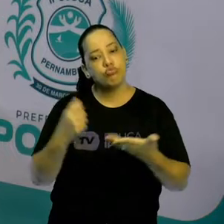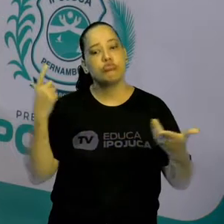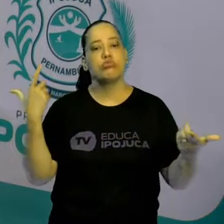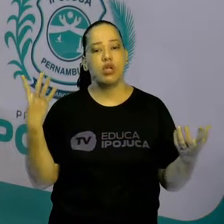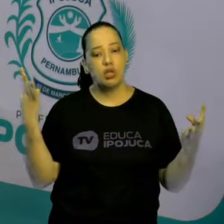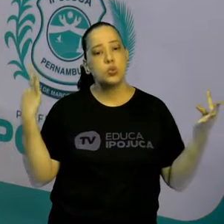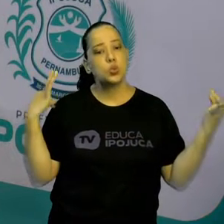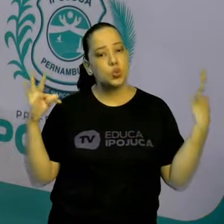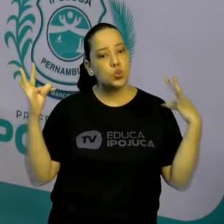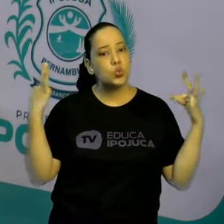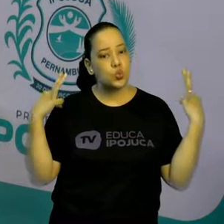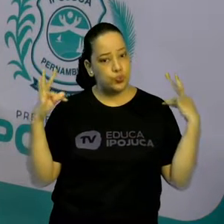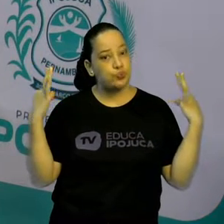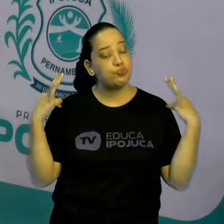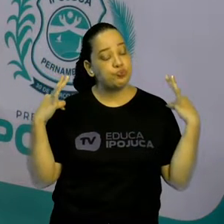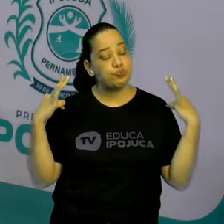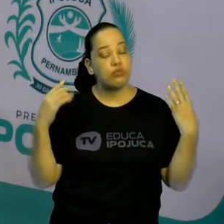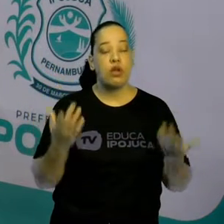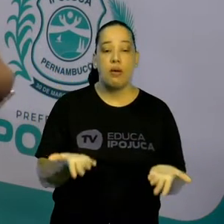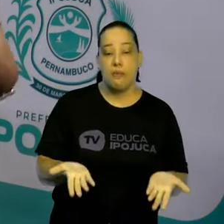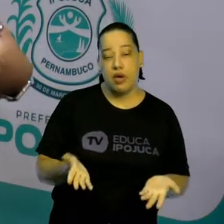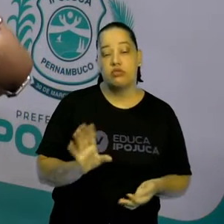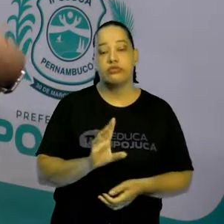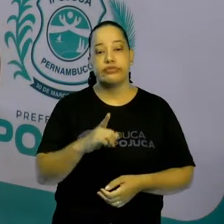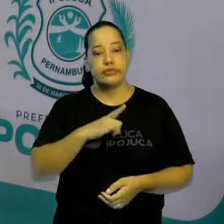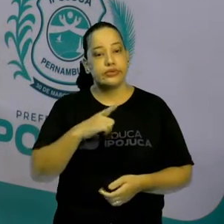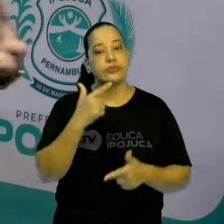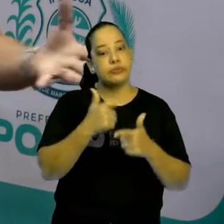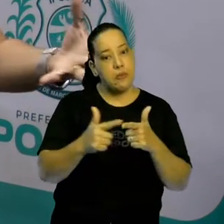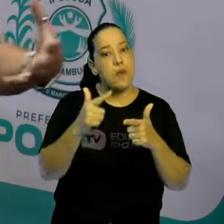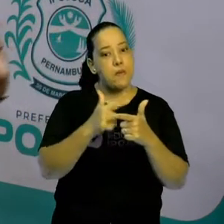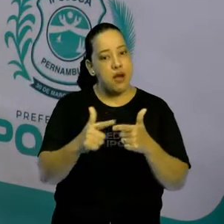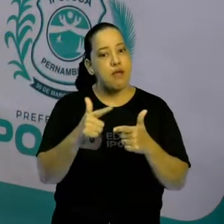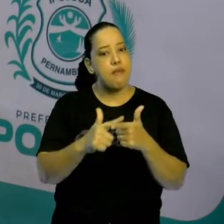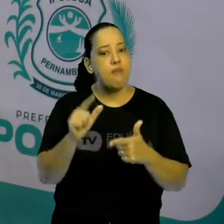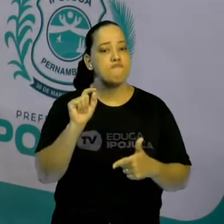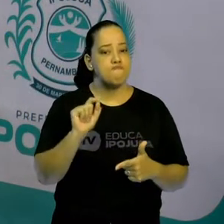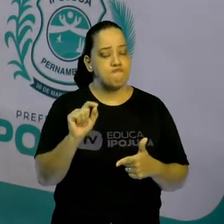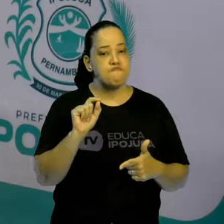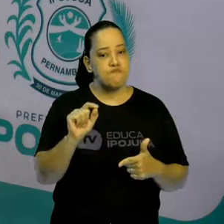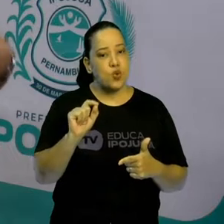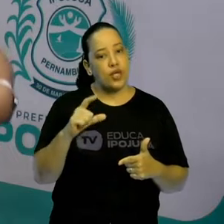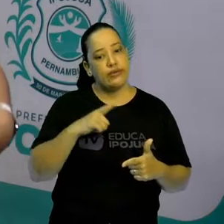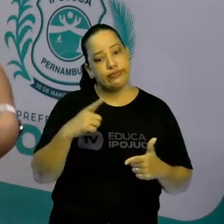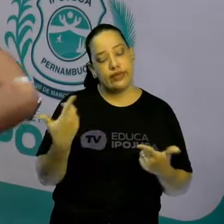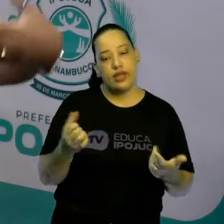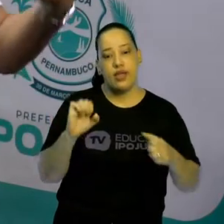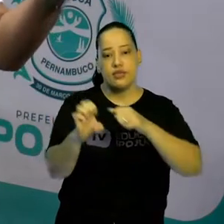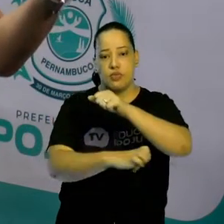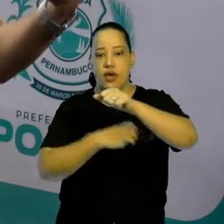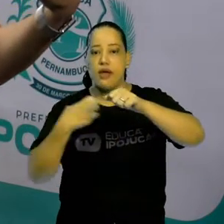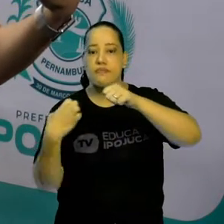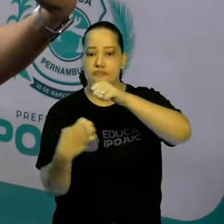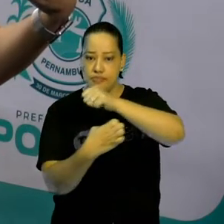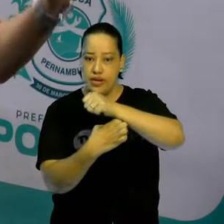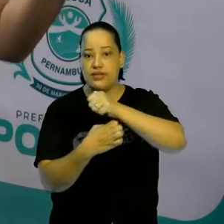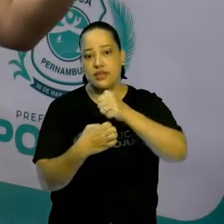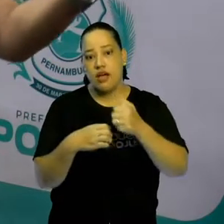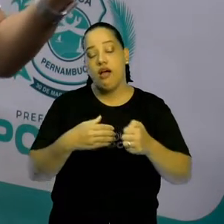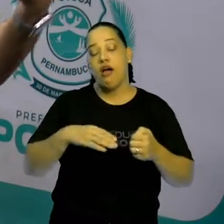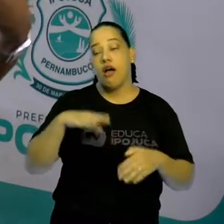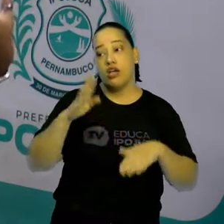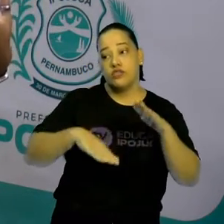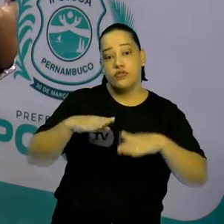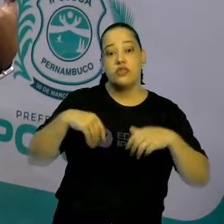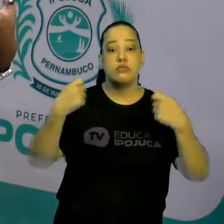desvantagem, vem aí a questão ecológica, porque muitas vezes para a gente fazer uma usina hidrelétrica, eu preciso fazer uma barragem.